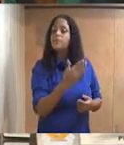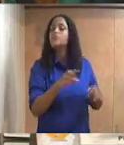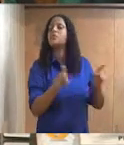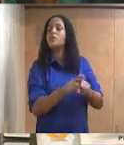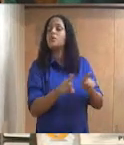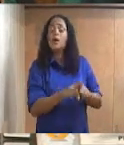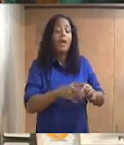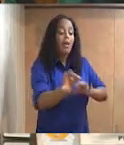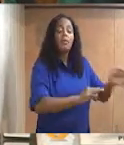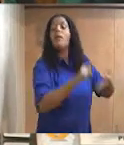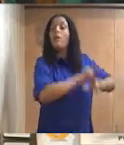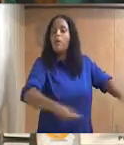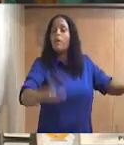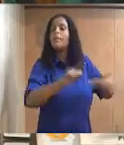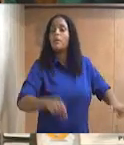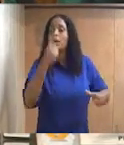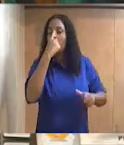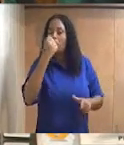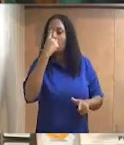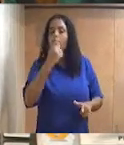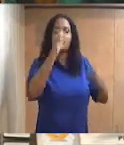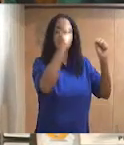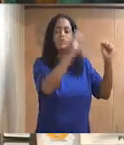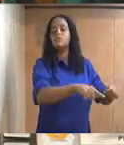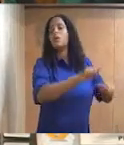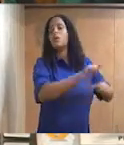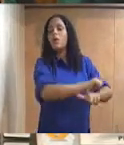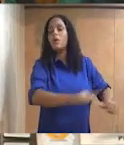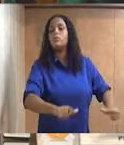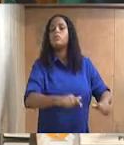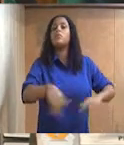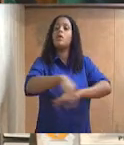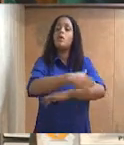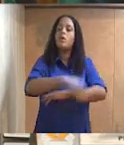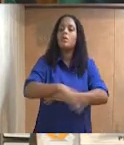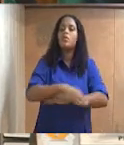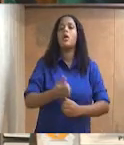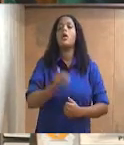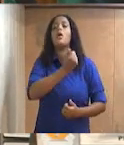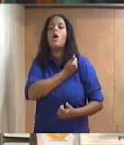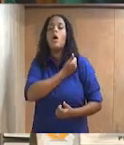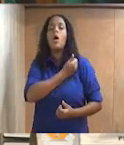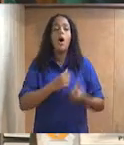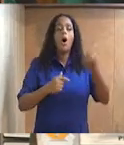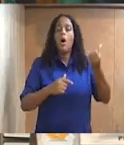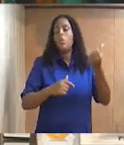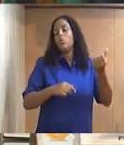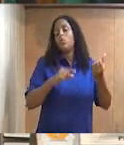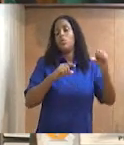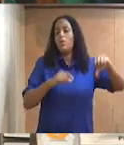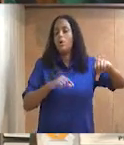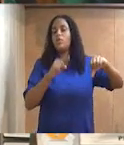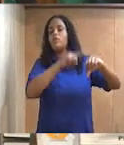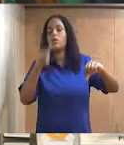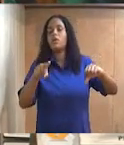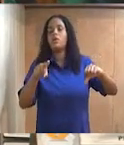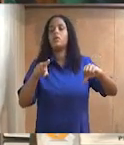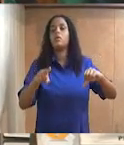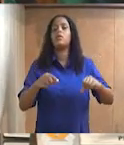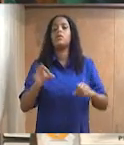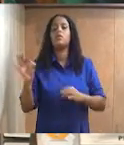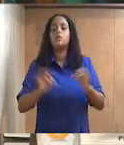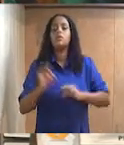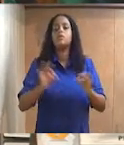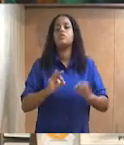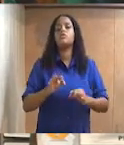prefeito a limpeza e retirada de lixo de entulho existente na rua Tauá, na altura dos números 9 a 22A. Localizado no bairro Jardim 25 de